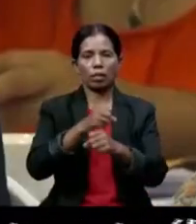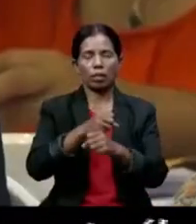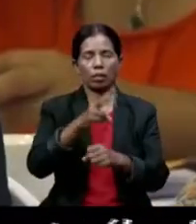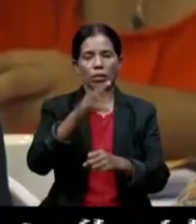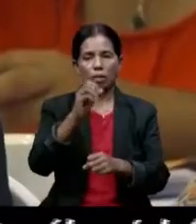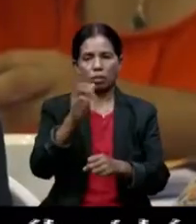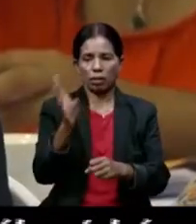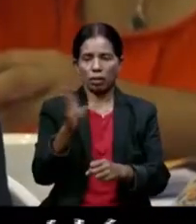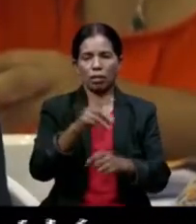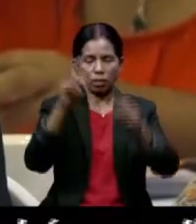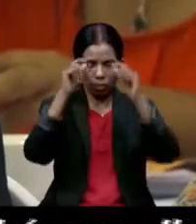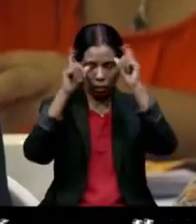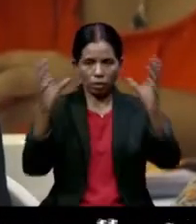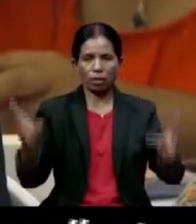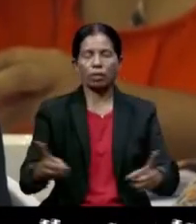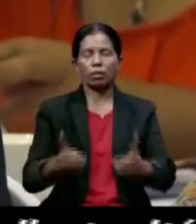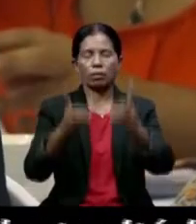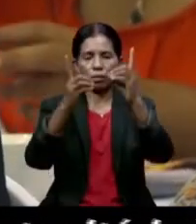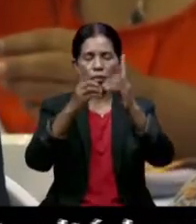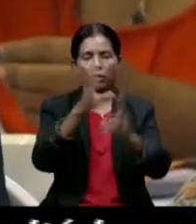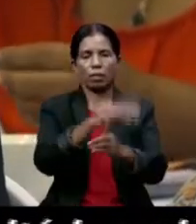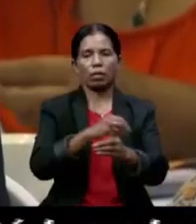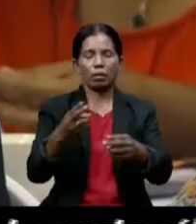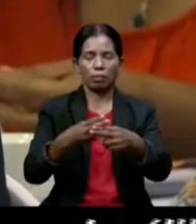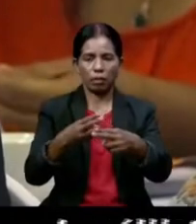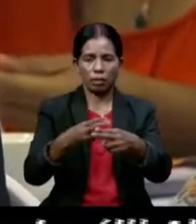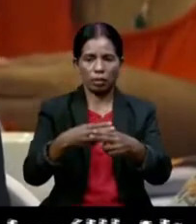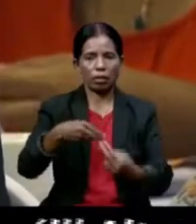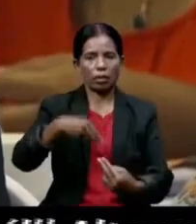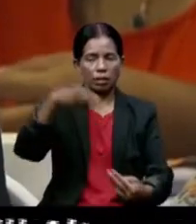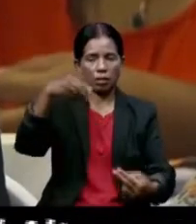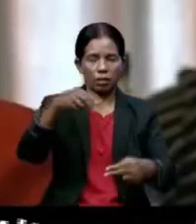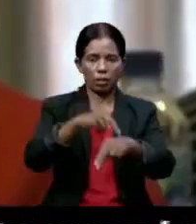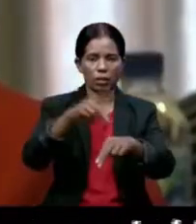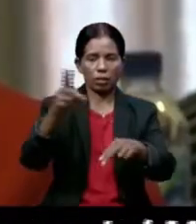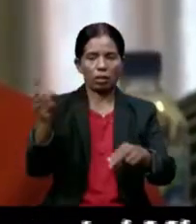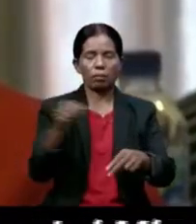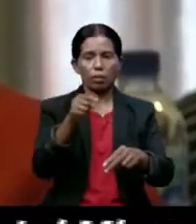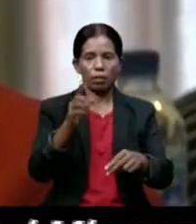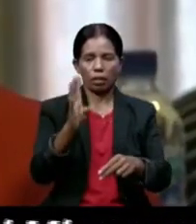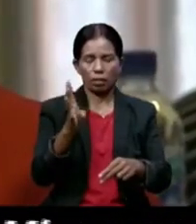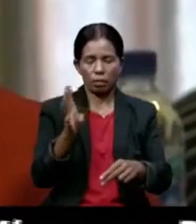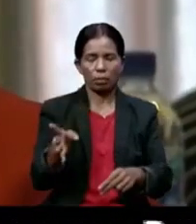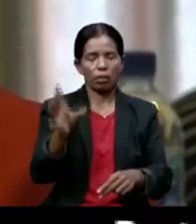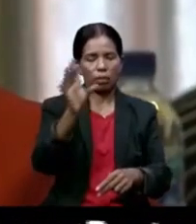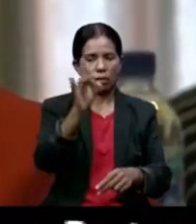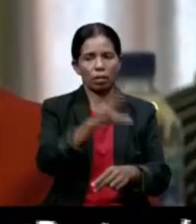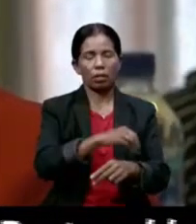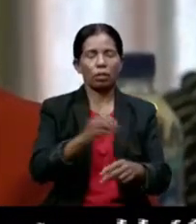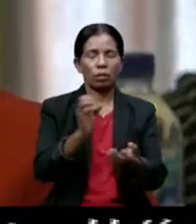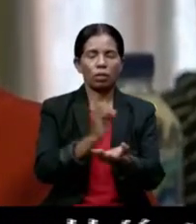Hatudu, Timor-Leste enfrenta caso raça badak as liu e a nível regional o porcento hatu restringido no